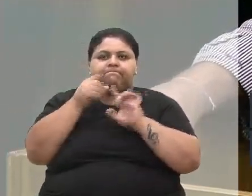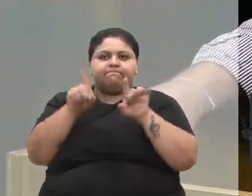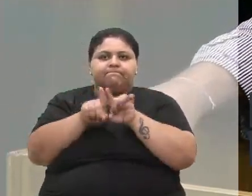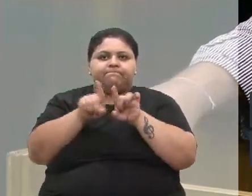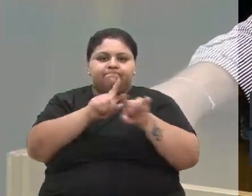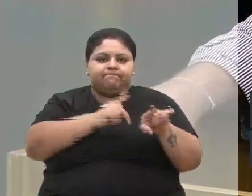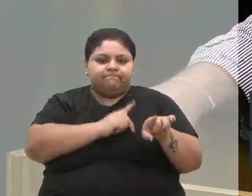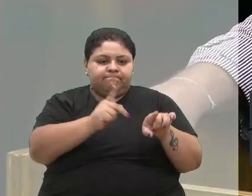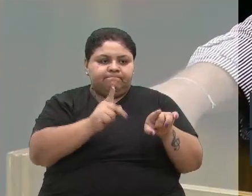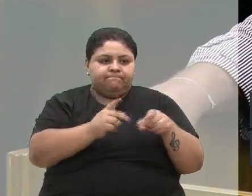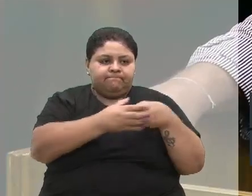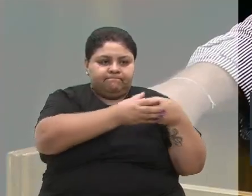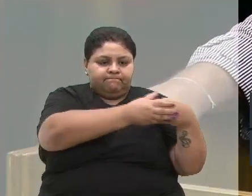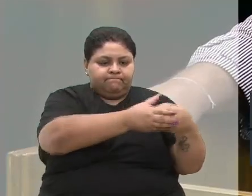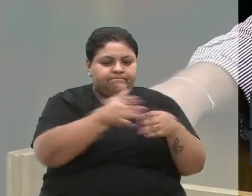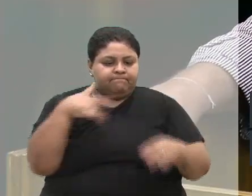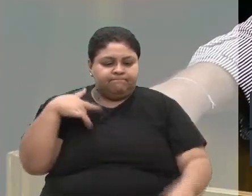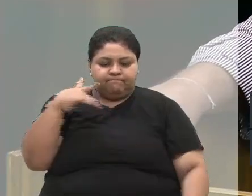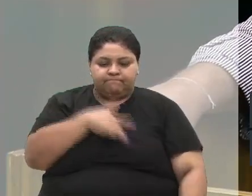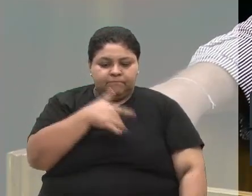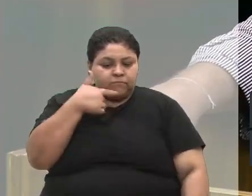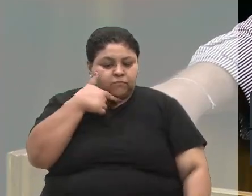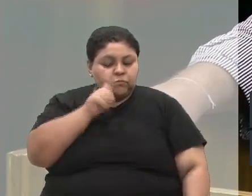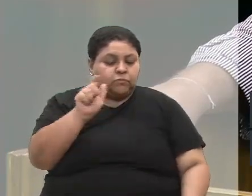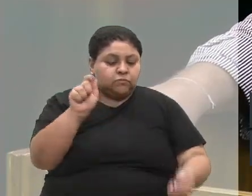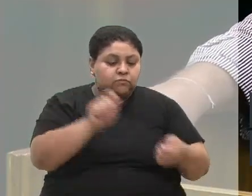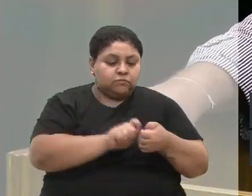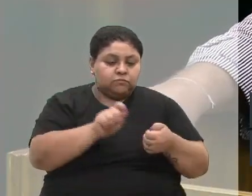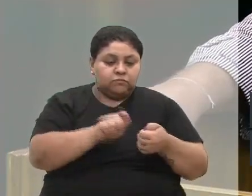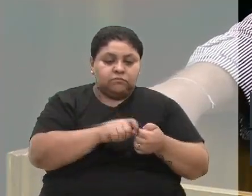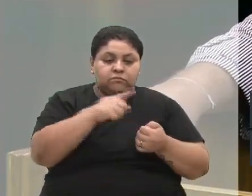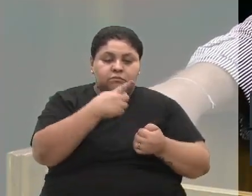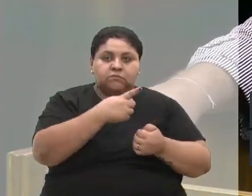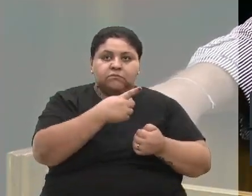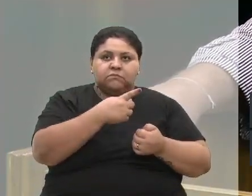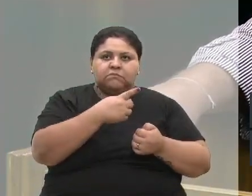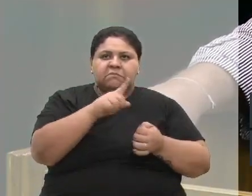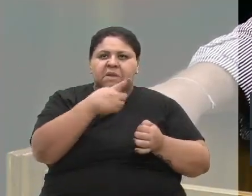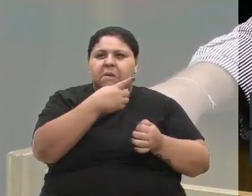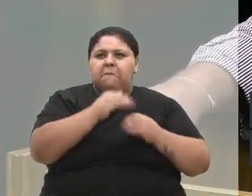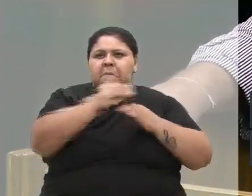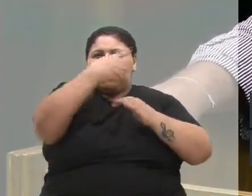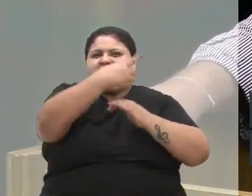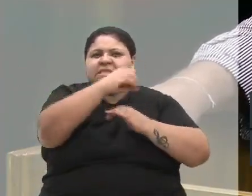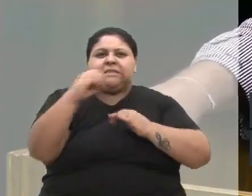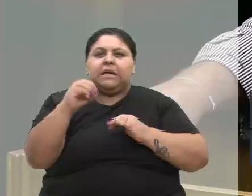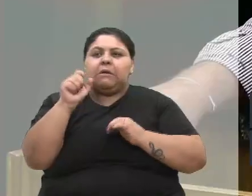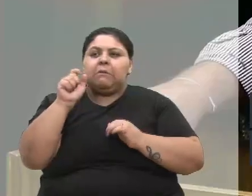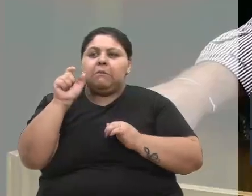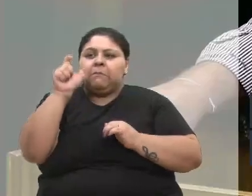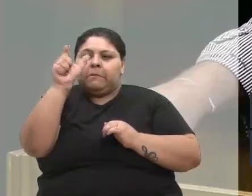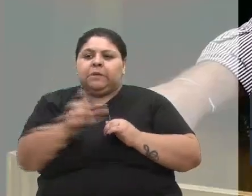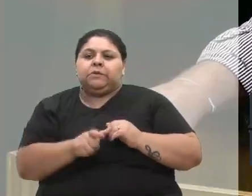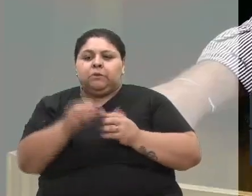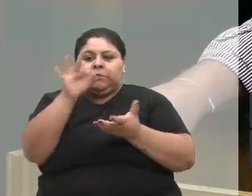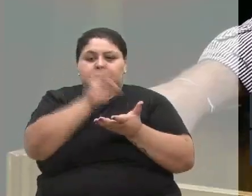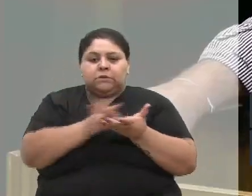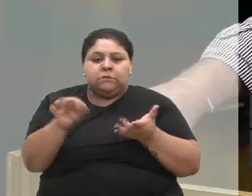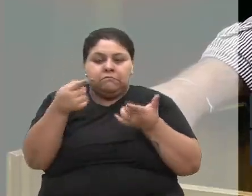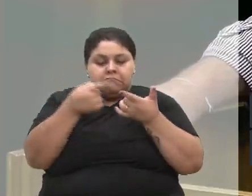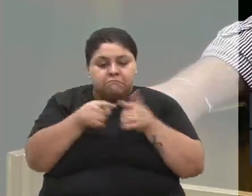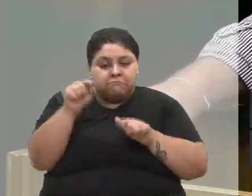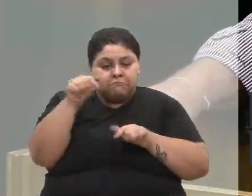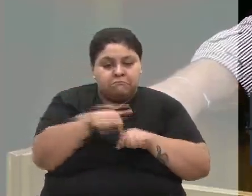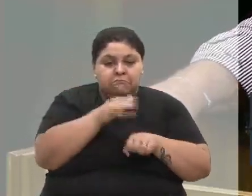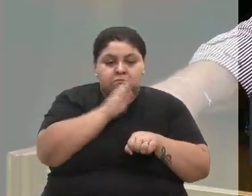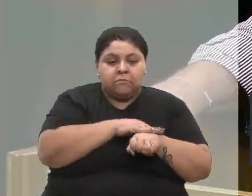da Comissão de Saúde, nós conseguimos fazer aqui 100 e poucas pessoas inscritas, mas neste momento nós já tínhamos